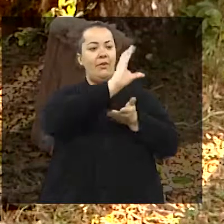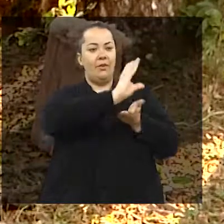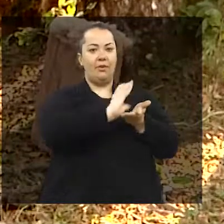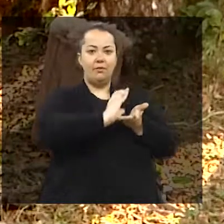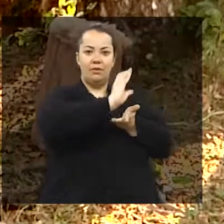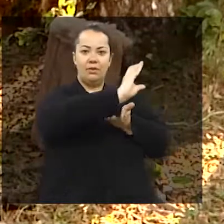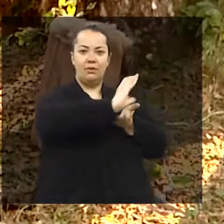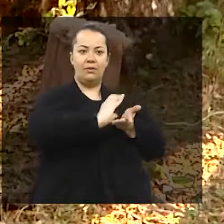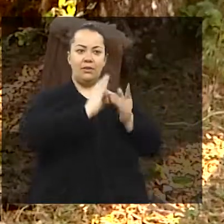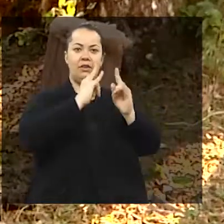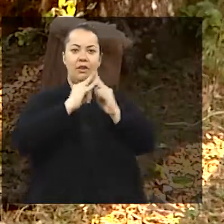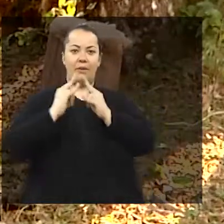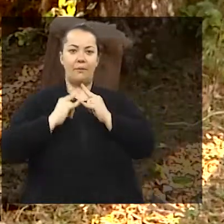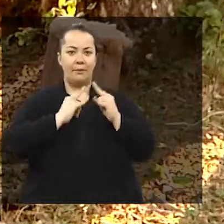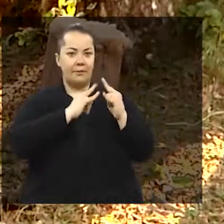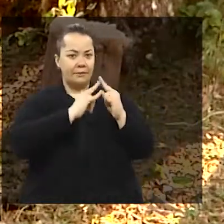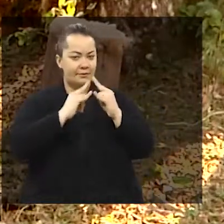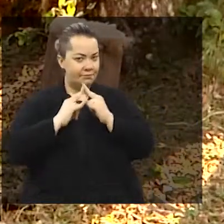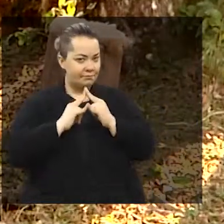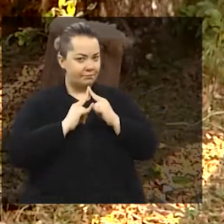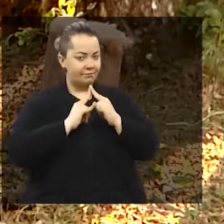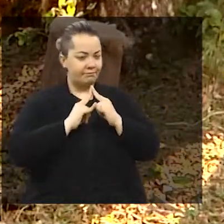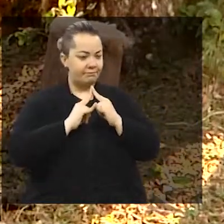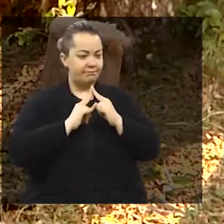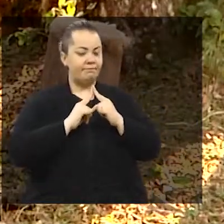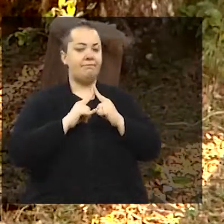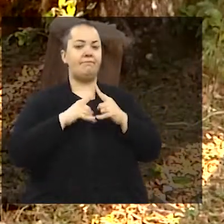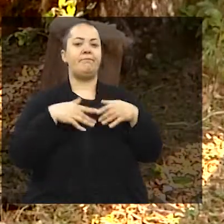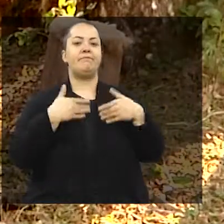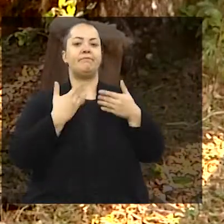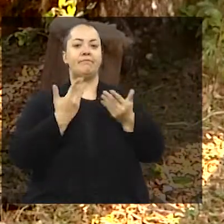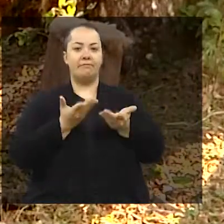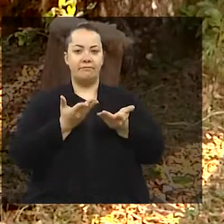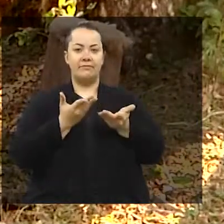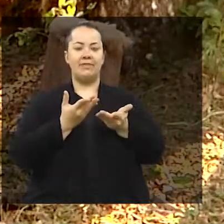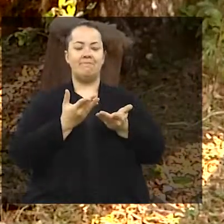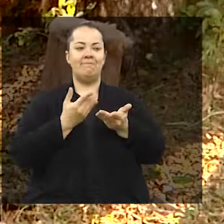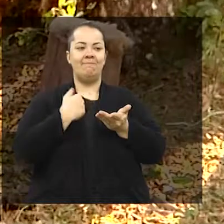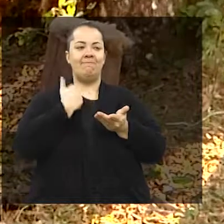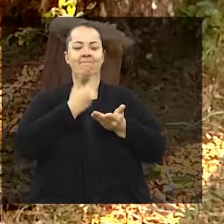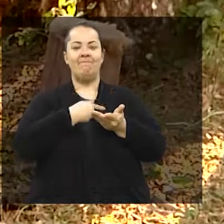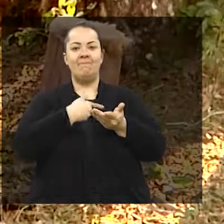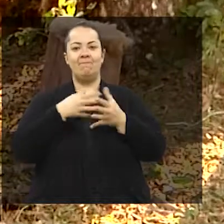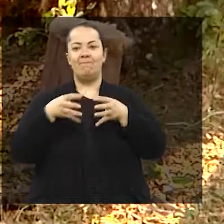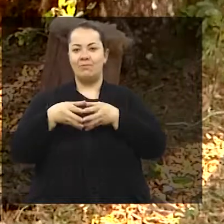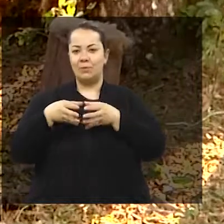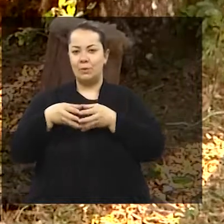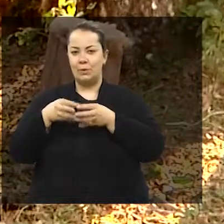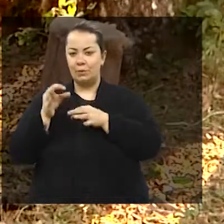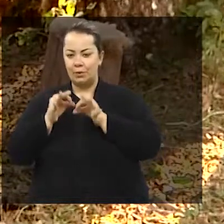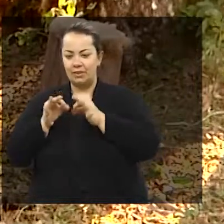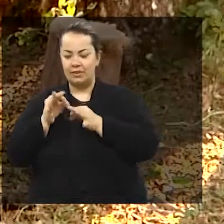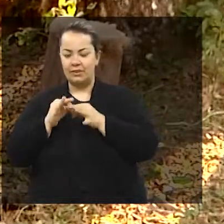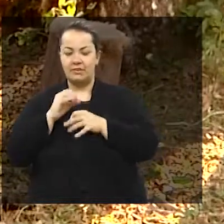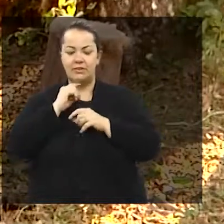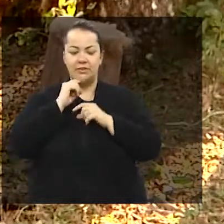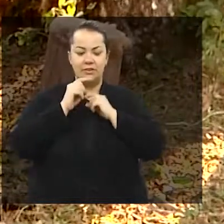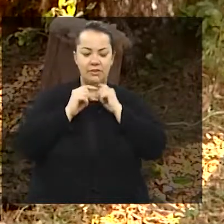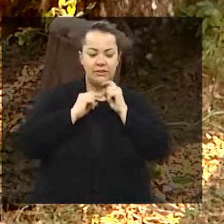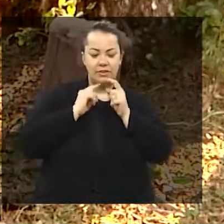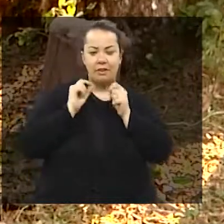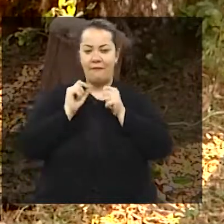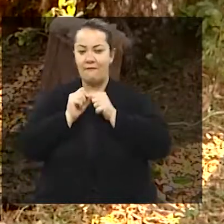sofrendo uma pequena queda então a gente até negociou bastante para ver se fazia se não fazia então